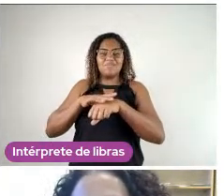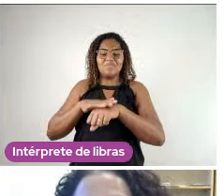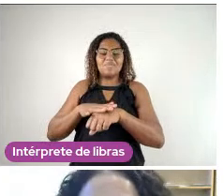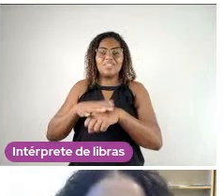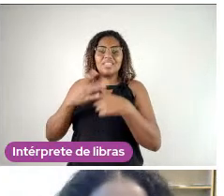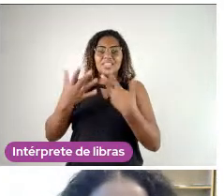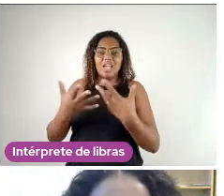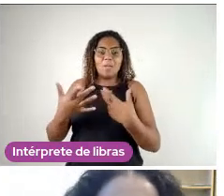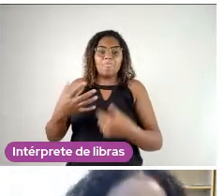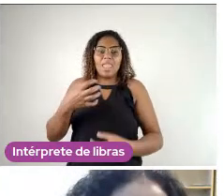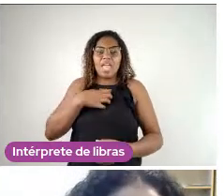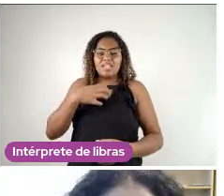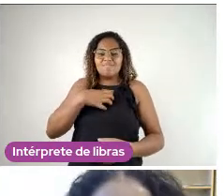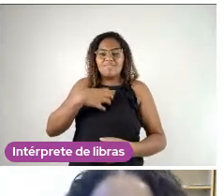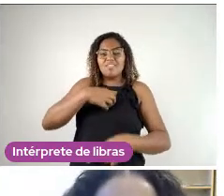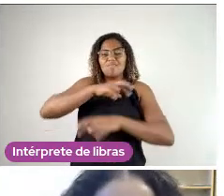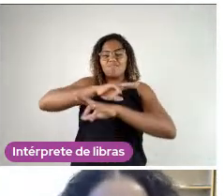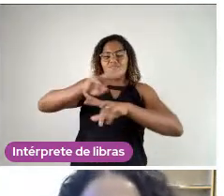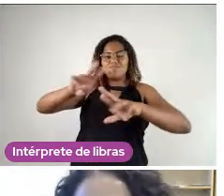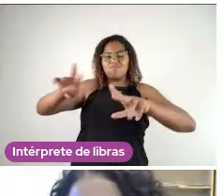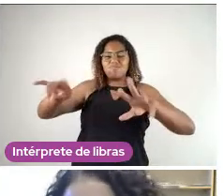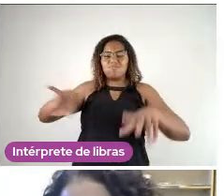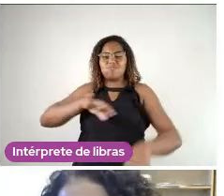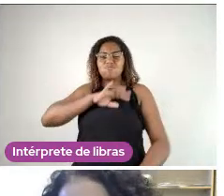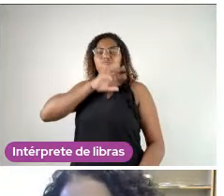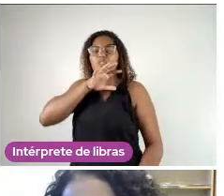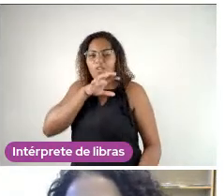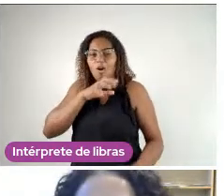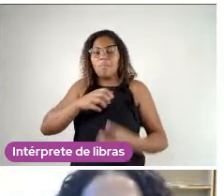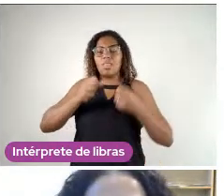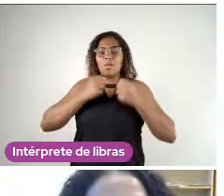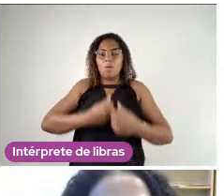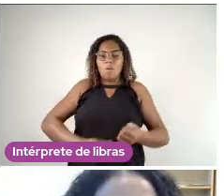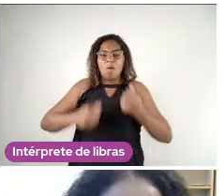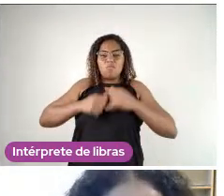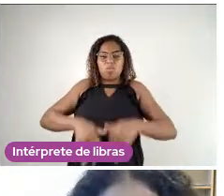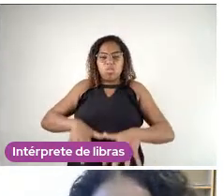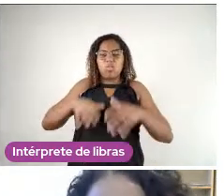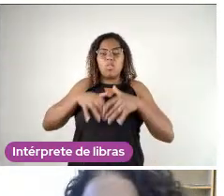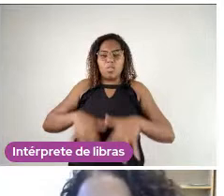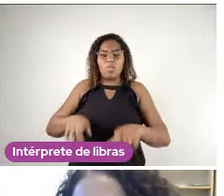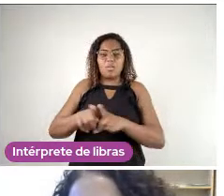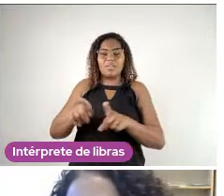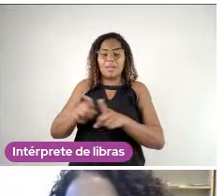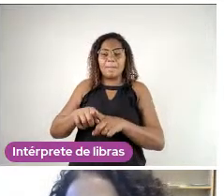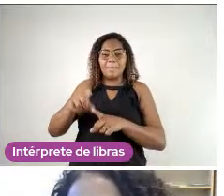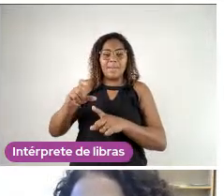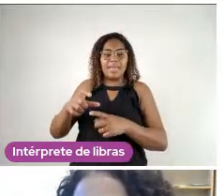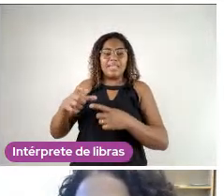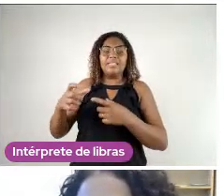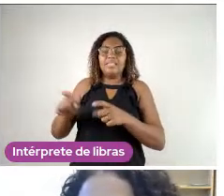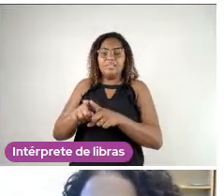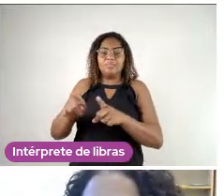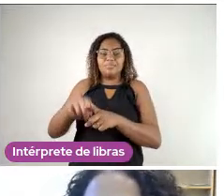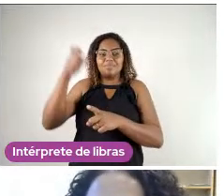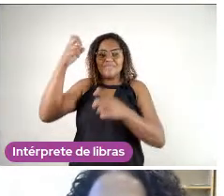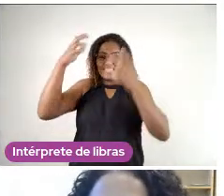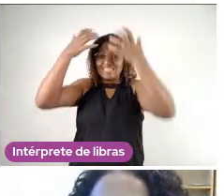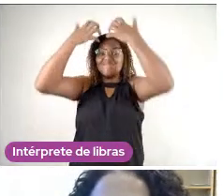tanto digestivos, como vômito, né, diarreia, que é observado, mas também neurológicos. Então, a pessoa